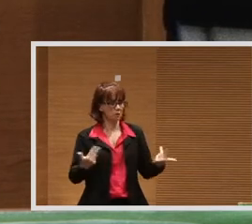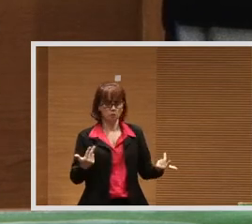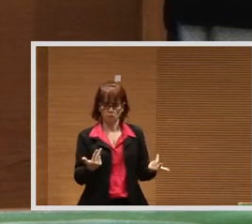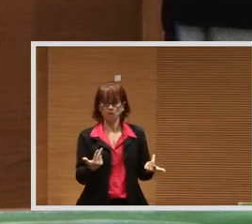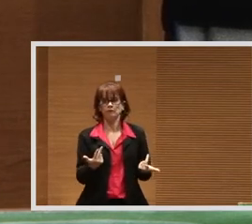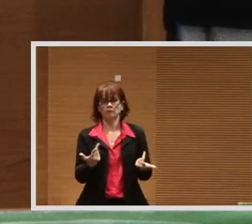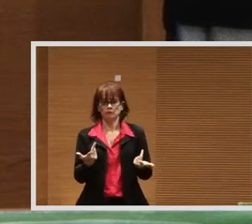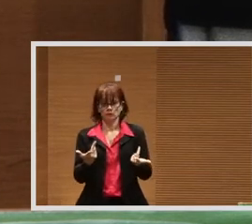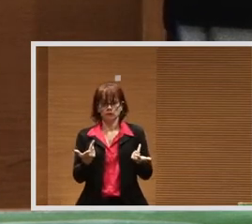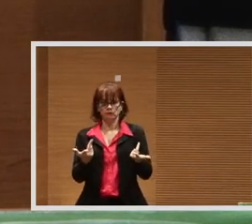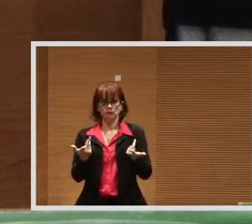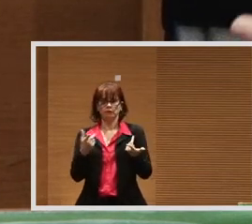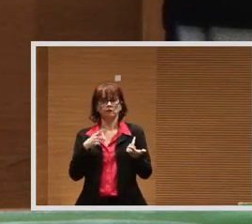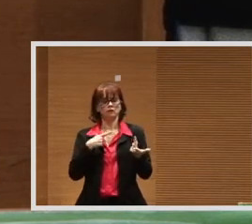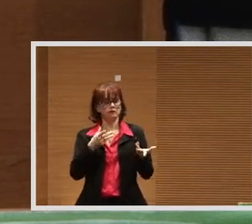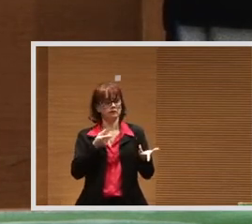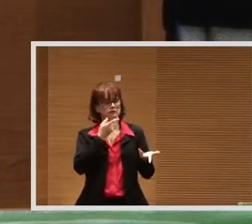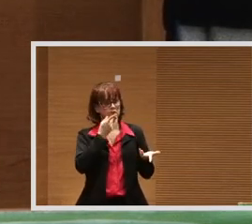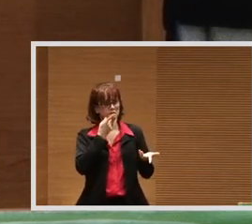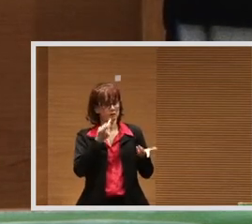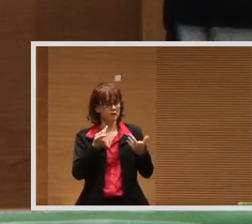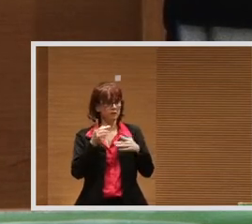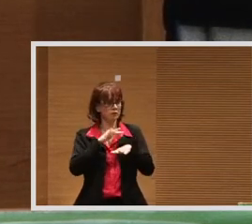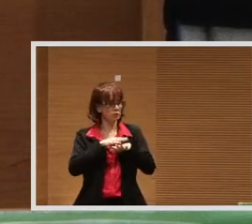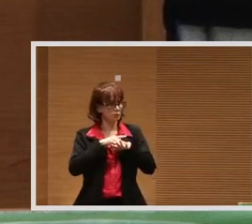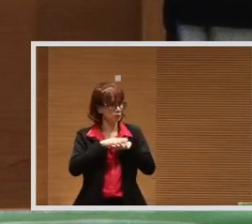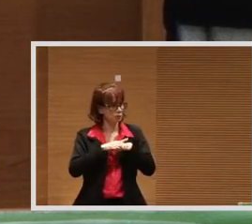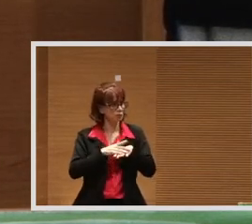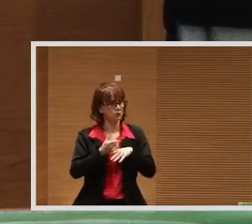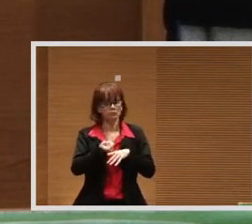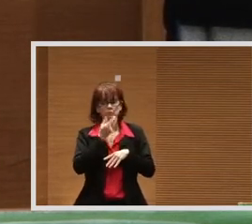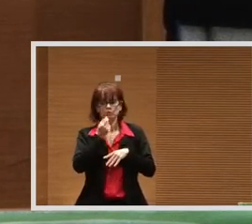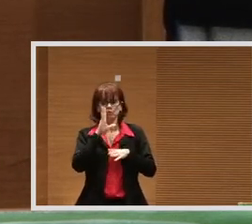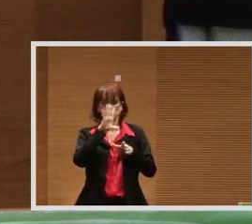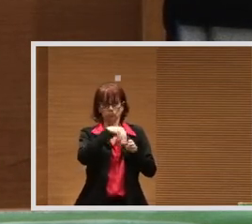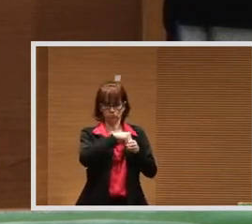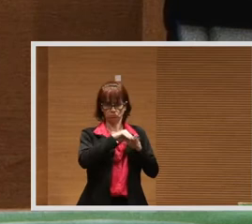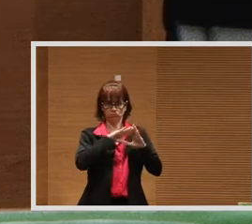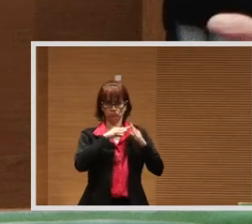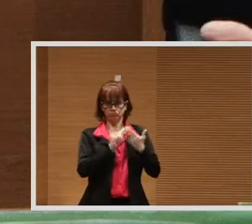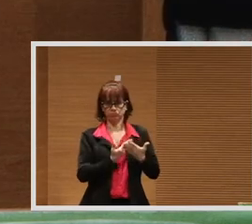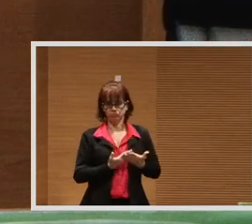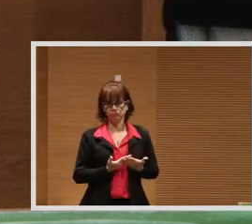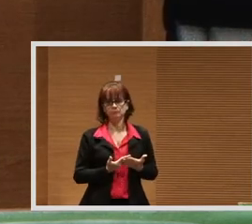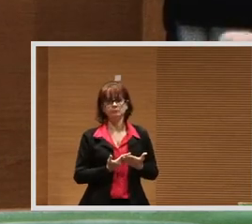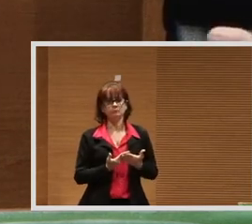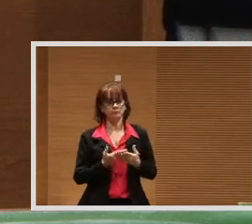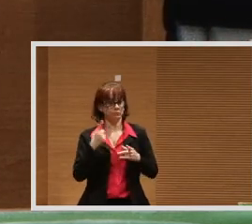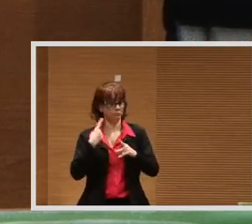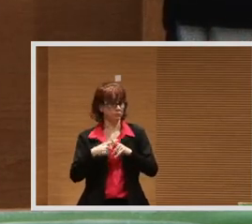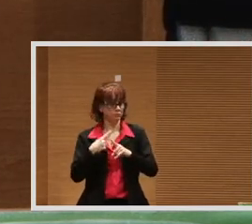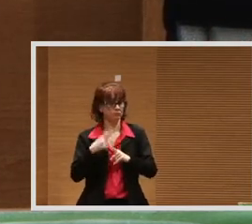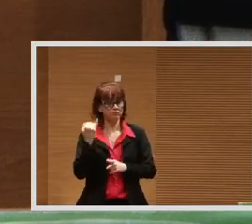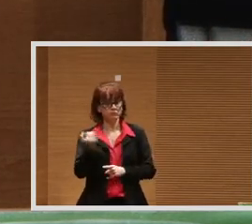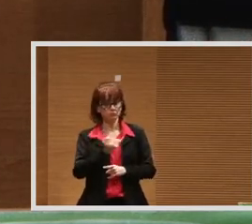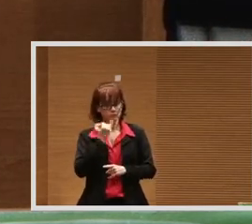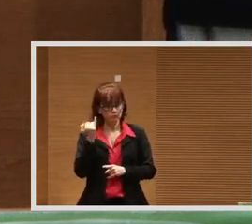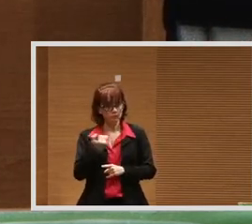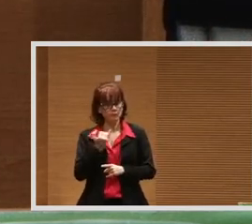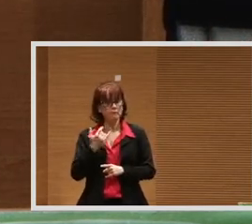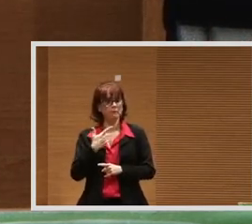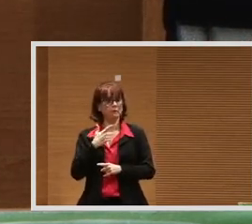de encaminhamento, de doença e de medicalização dentro da escola? Então, seria importante que se visse isso,